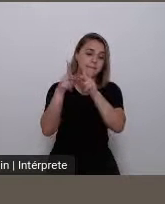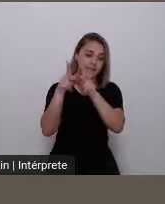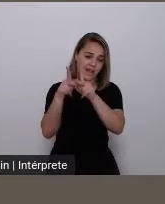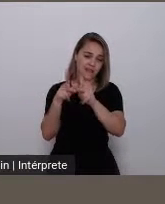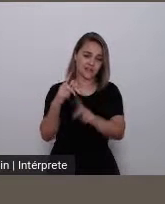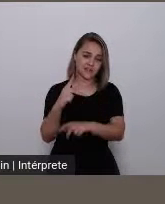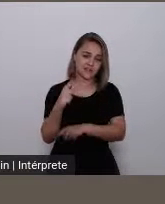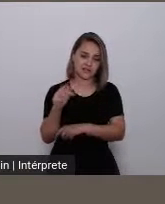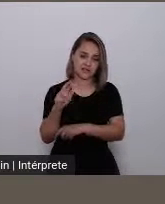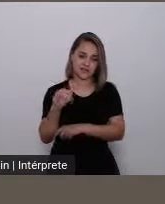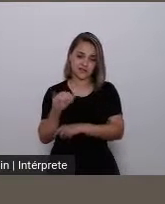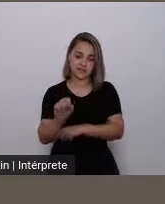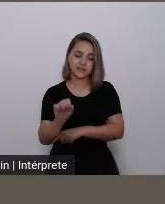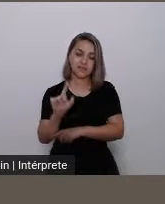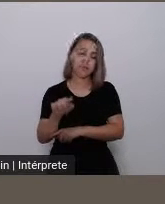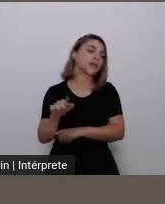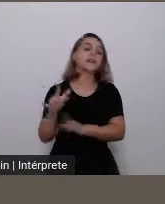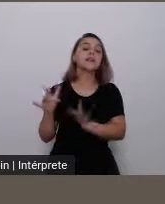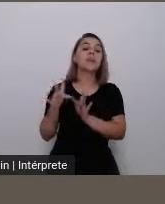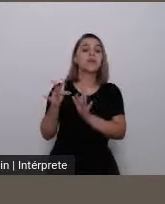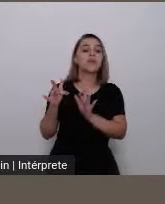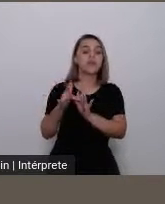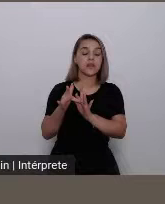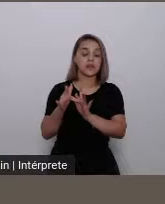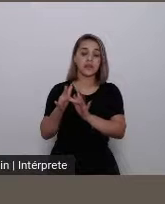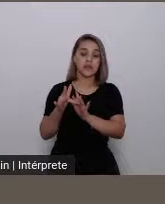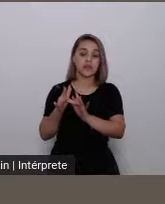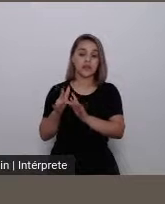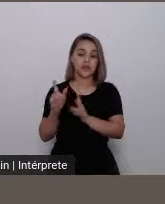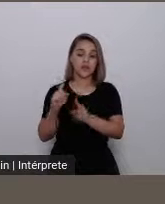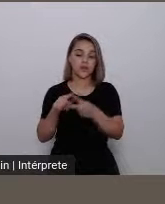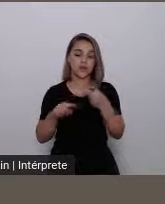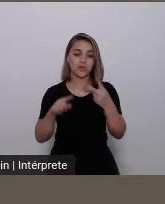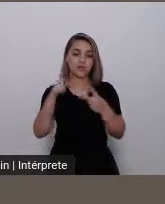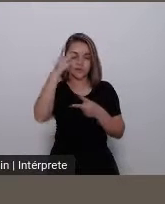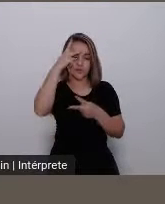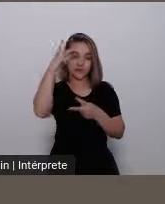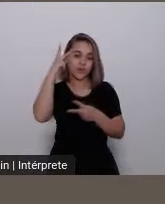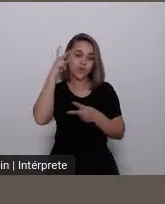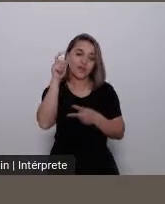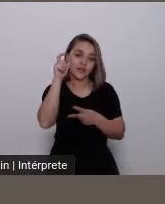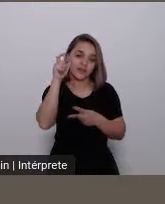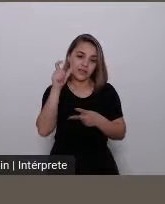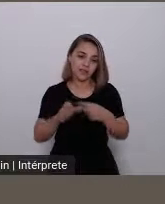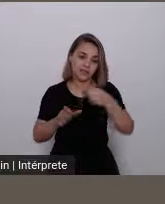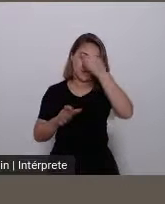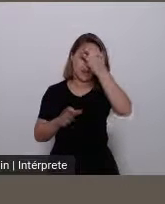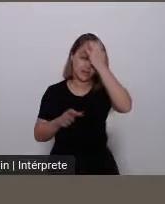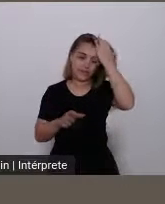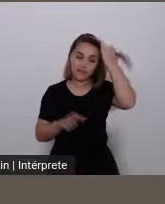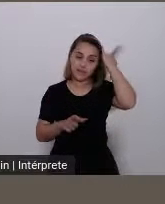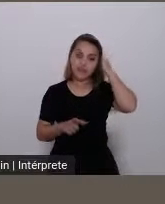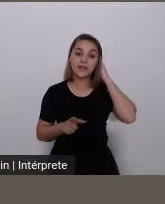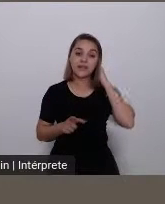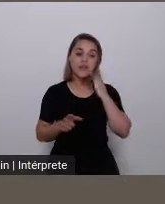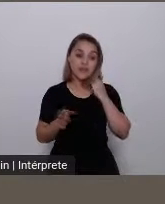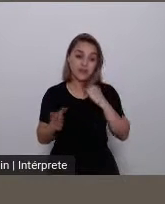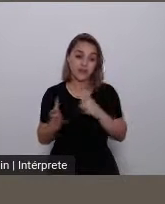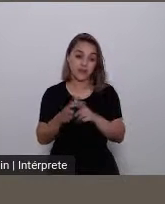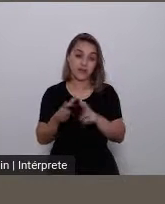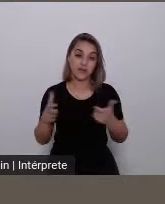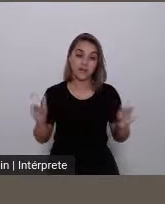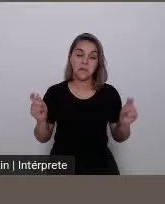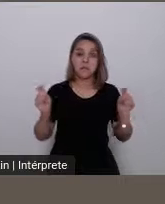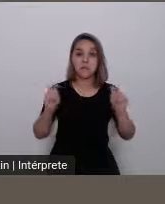contato mais próximo com duas figuras muito interessadas na ampliação das possibilidades